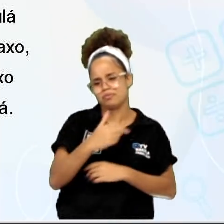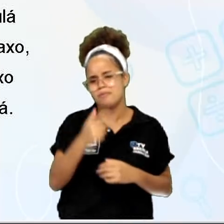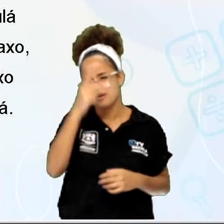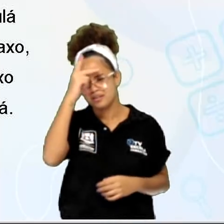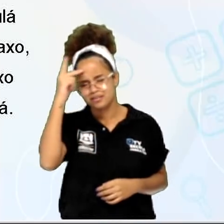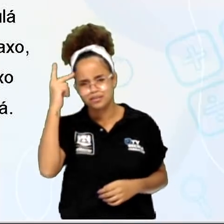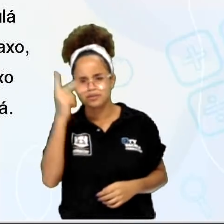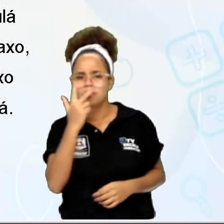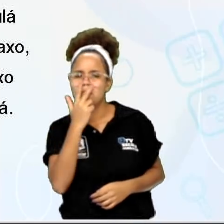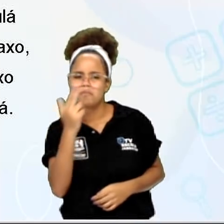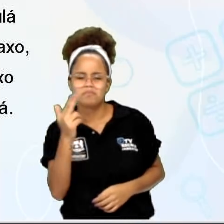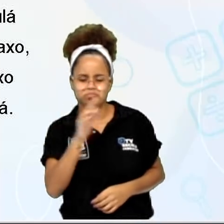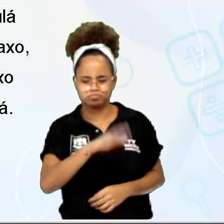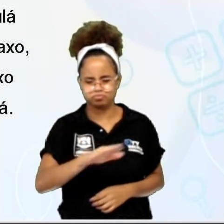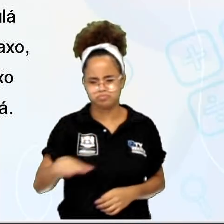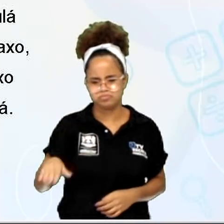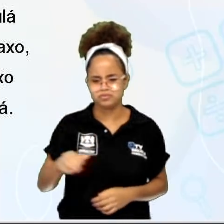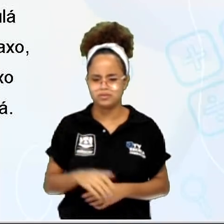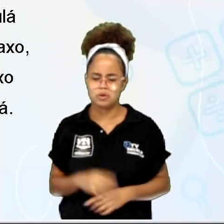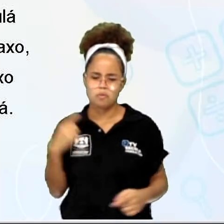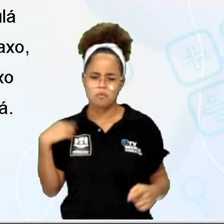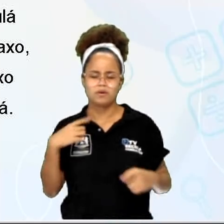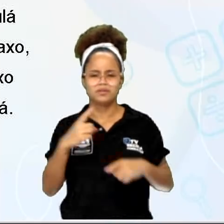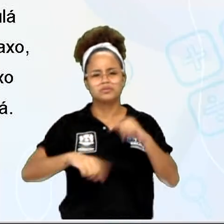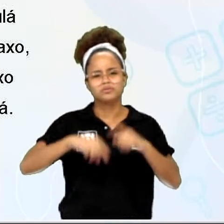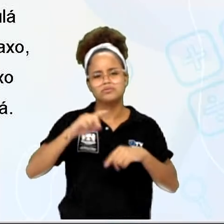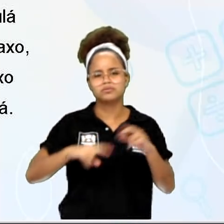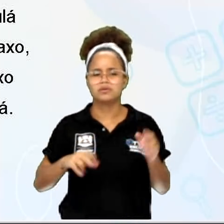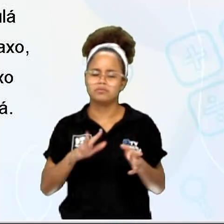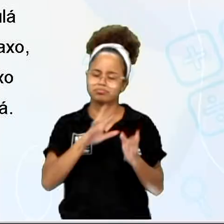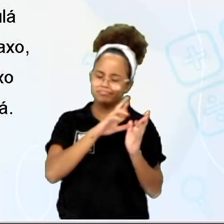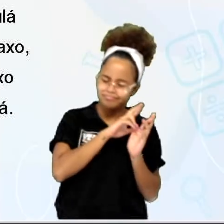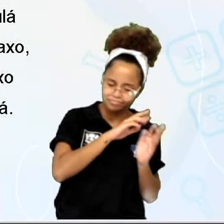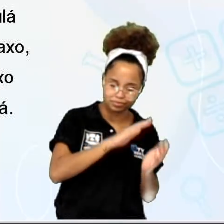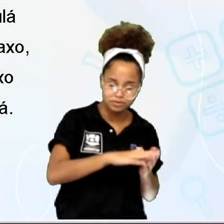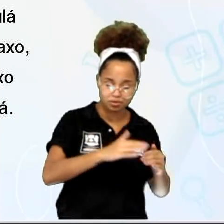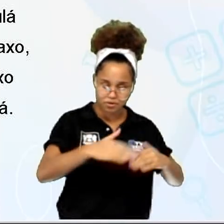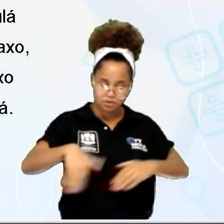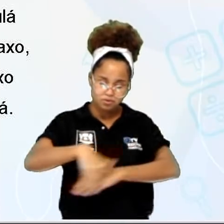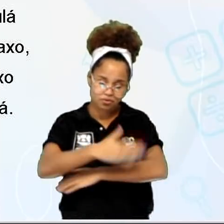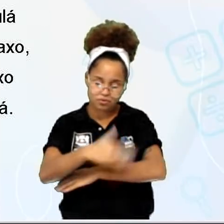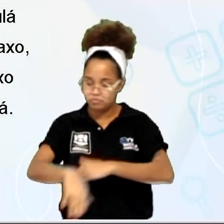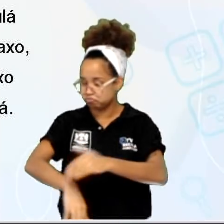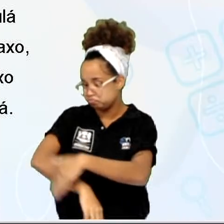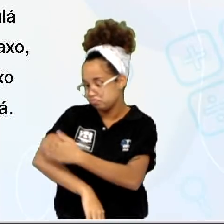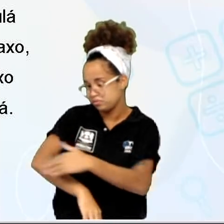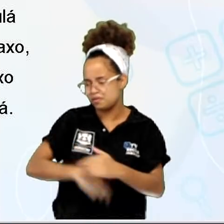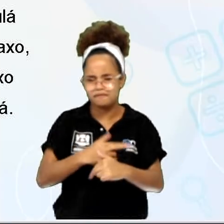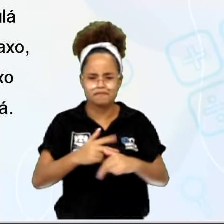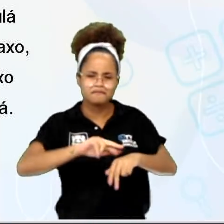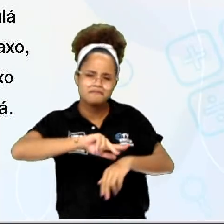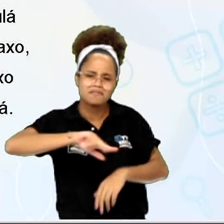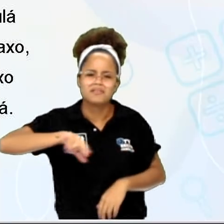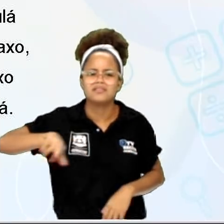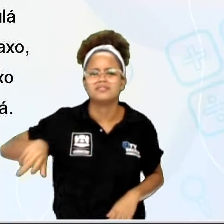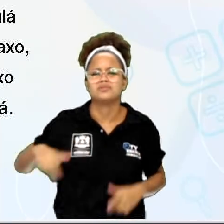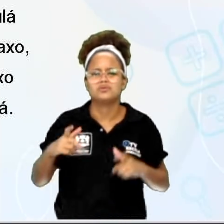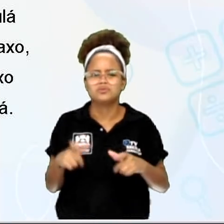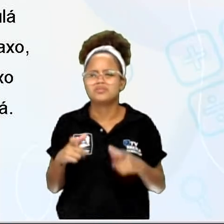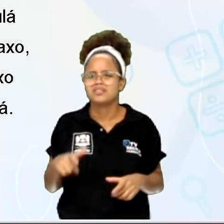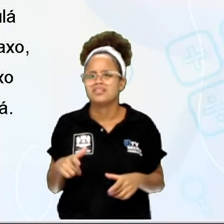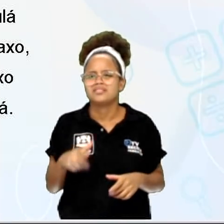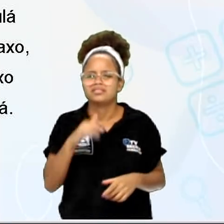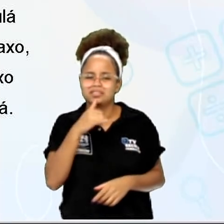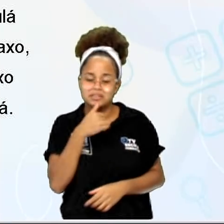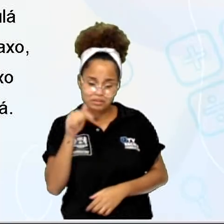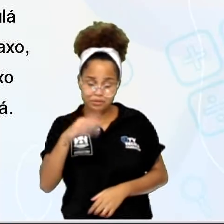sem dono, de maneira que horroriza, deitado pela marquisa, dormindo aqui e acolá, no mais penoso relaxo, é